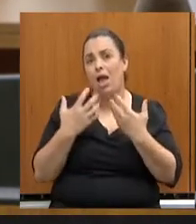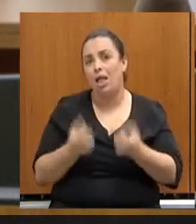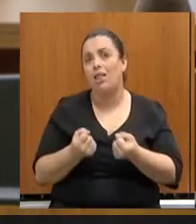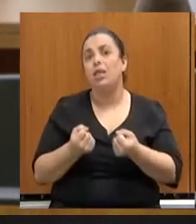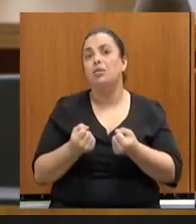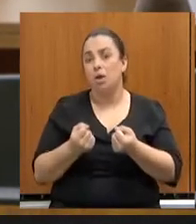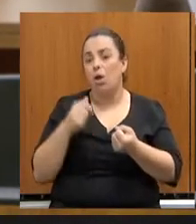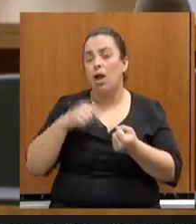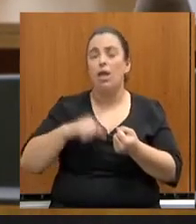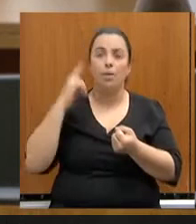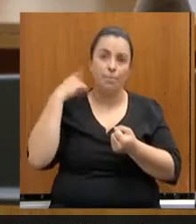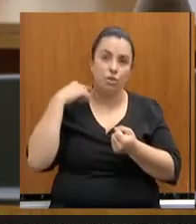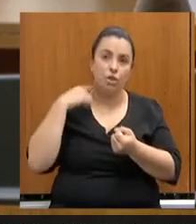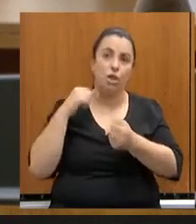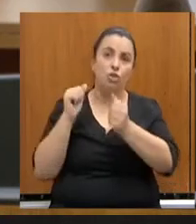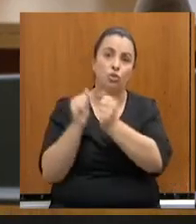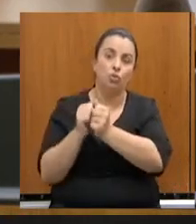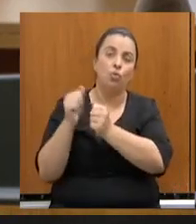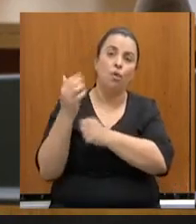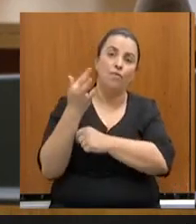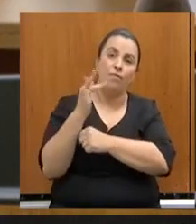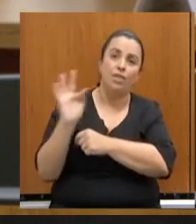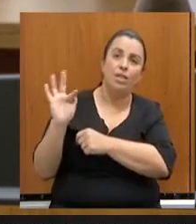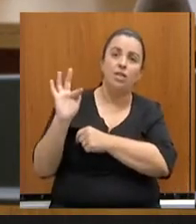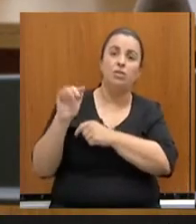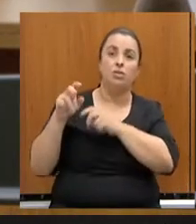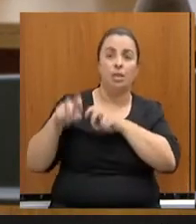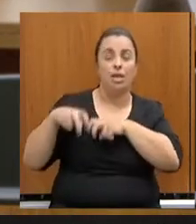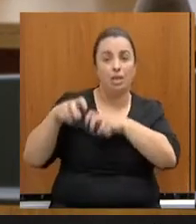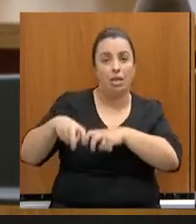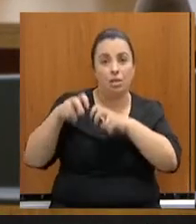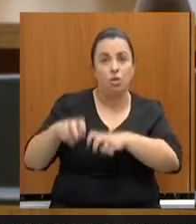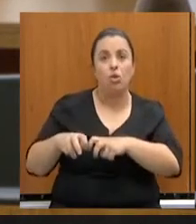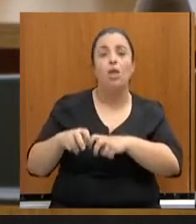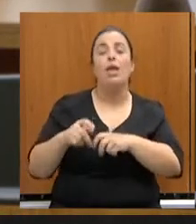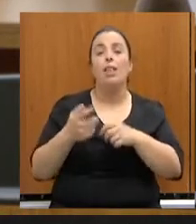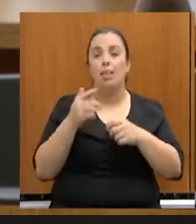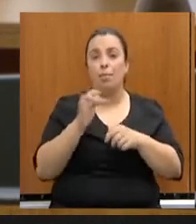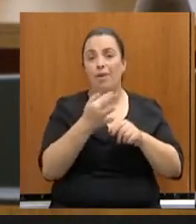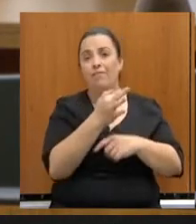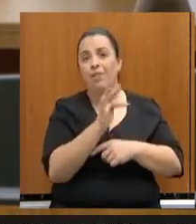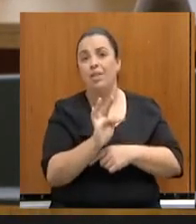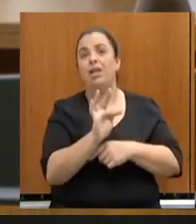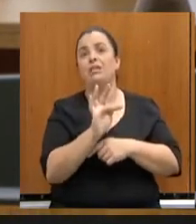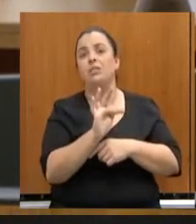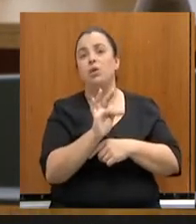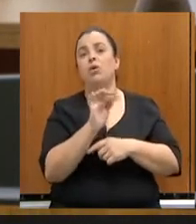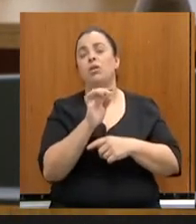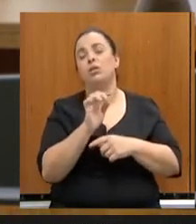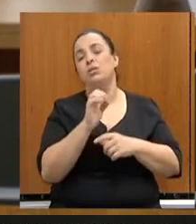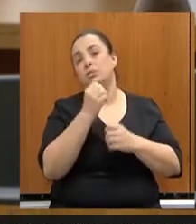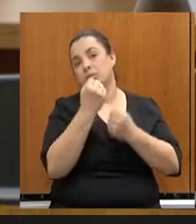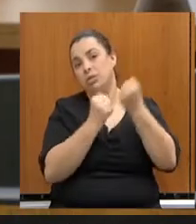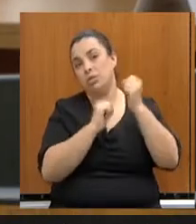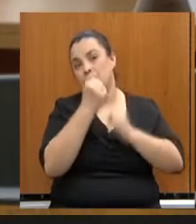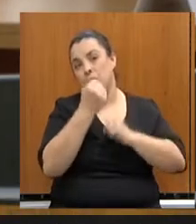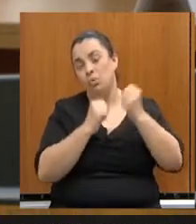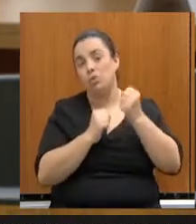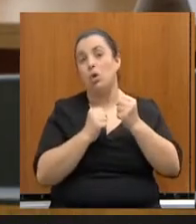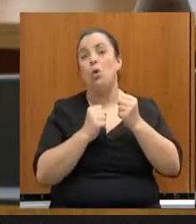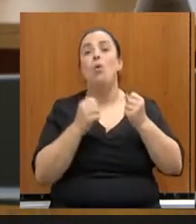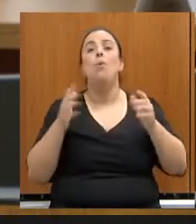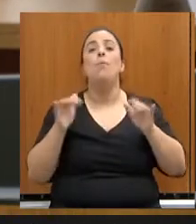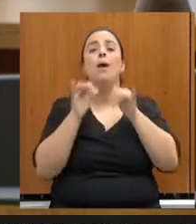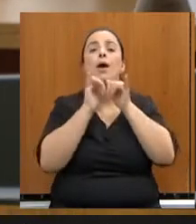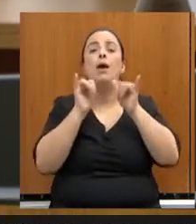Gerais junto com a a agricultura EA Federação das Indústrias campanha Ways to zero que é uma campanha que